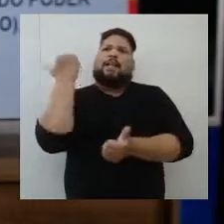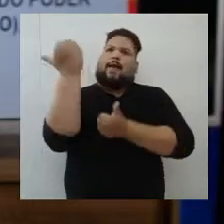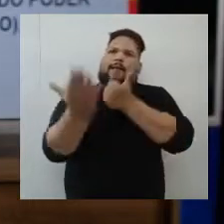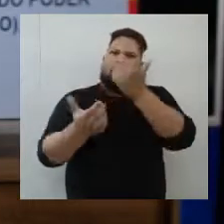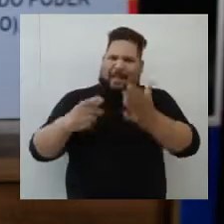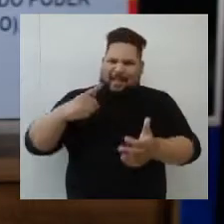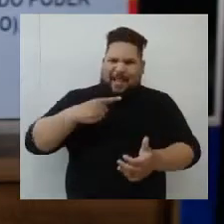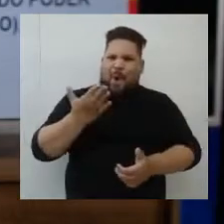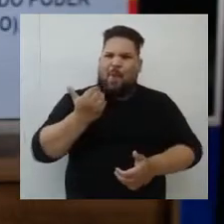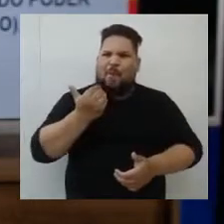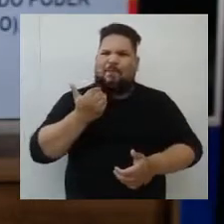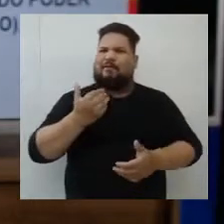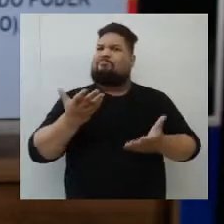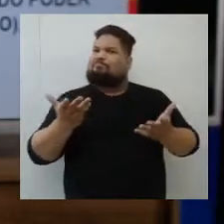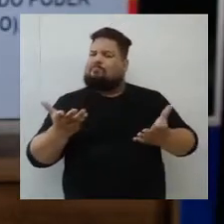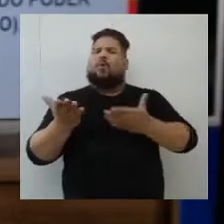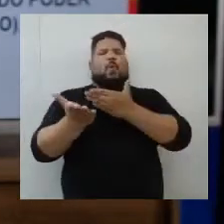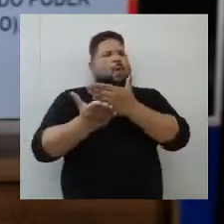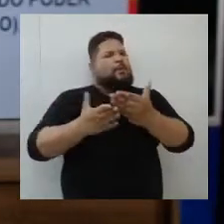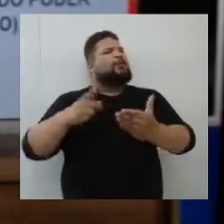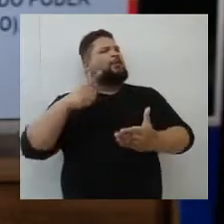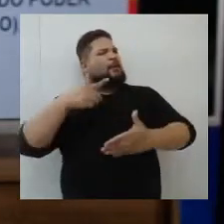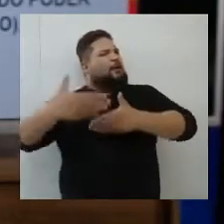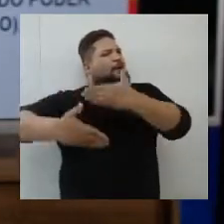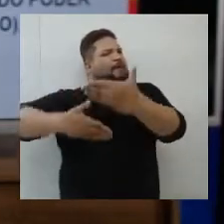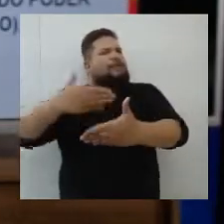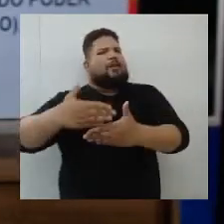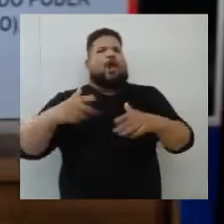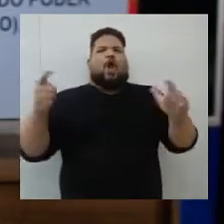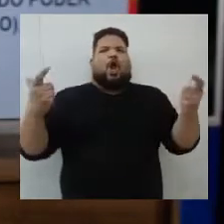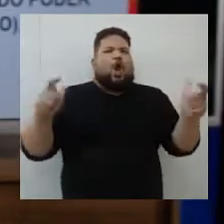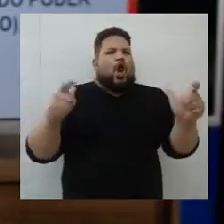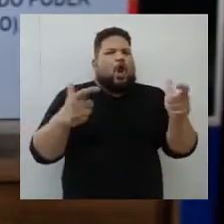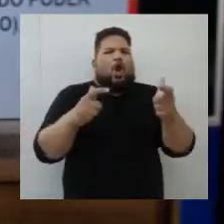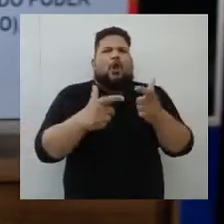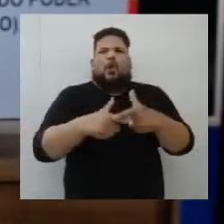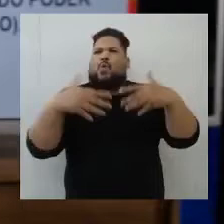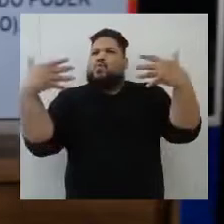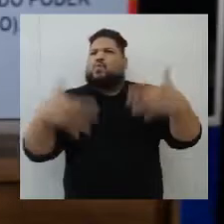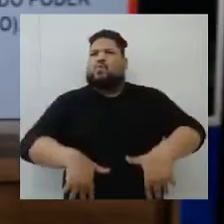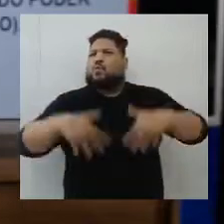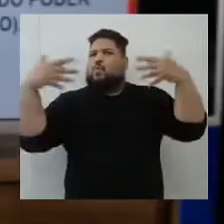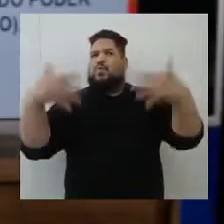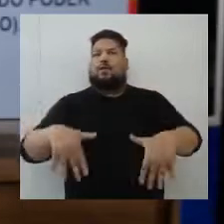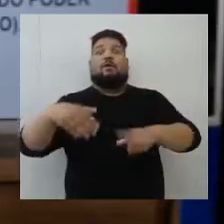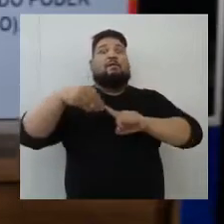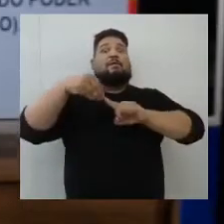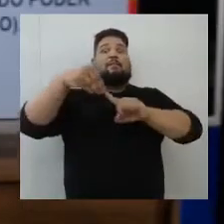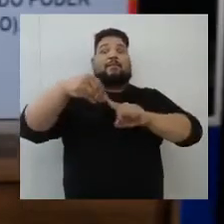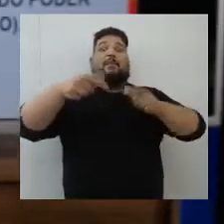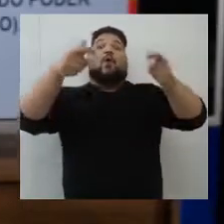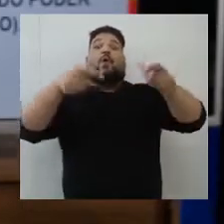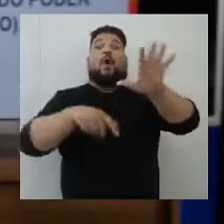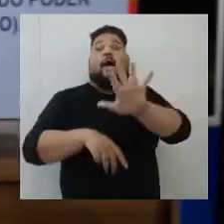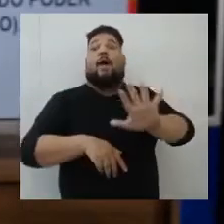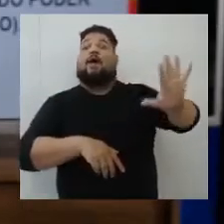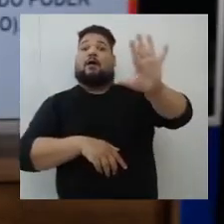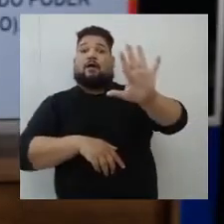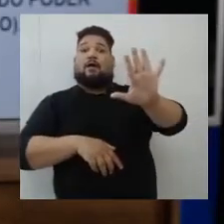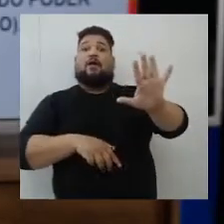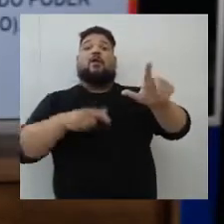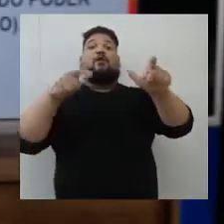comida? Inicialmente sim, mas depois a coisa vai ficar muito feia. Principalmente numa região chamada